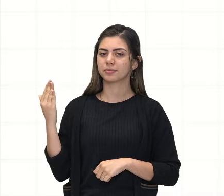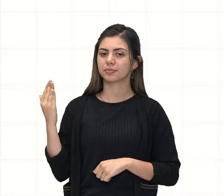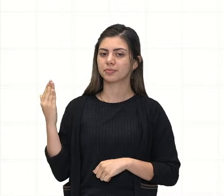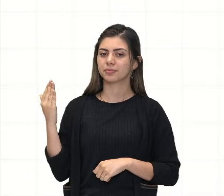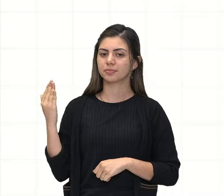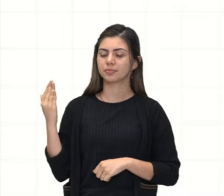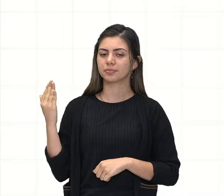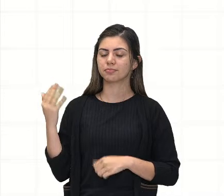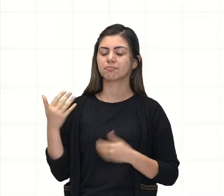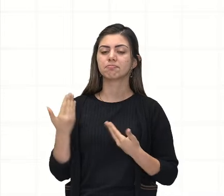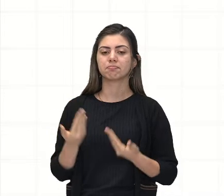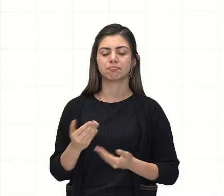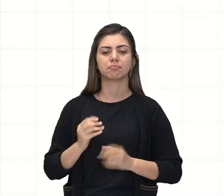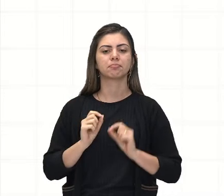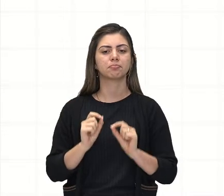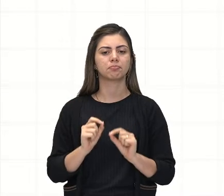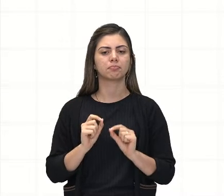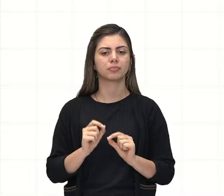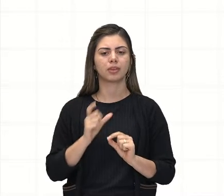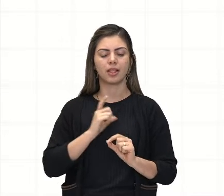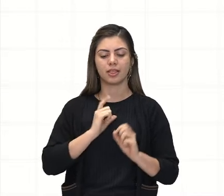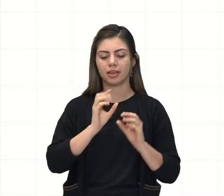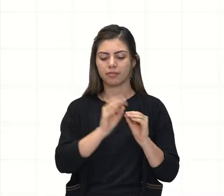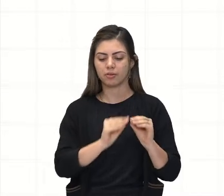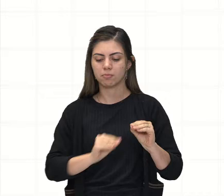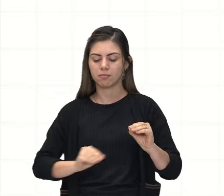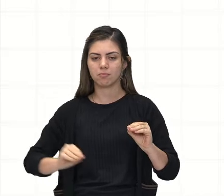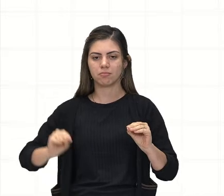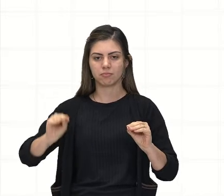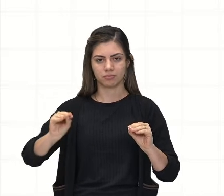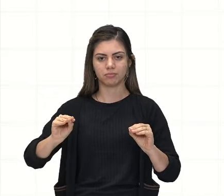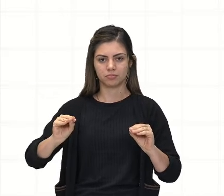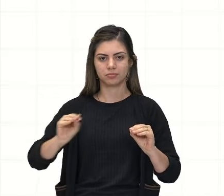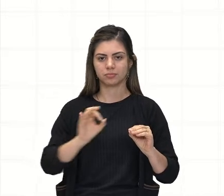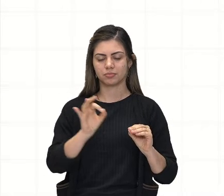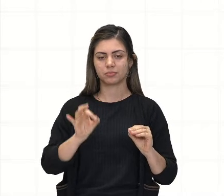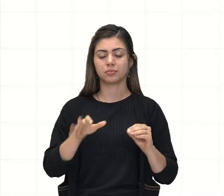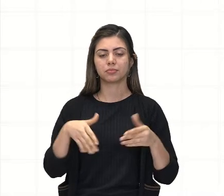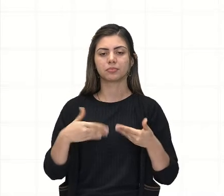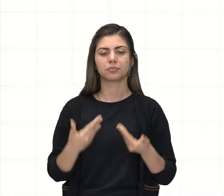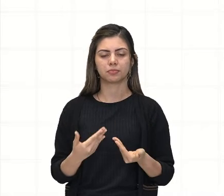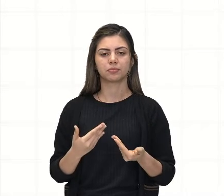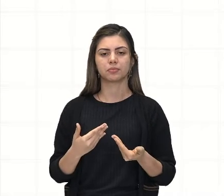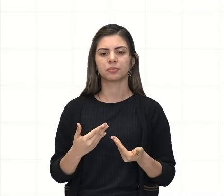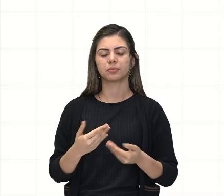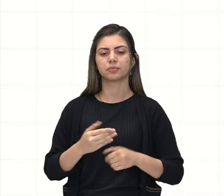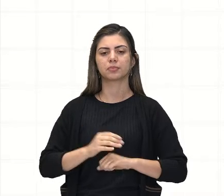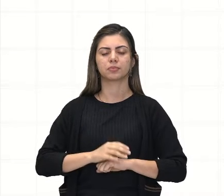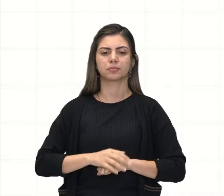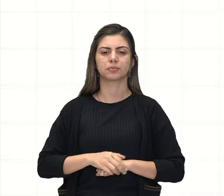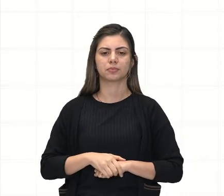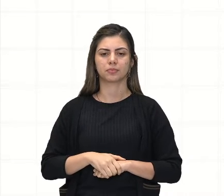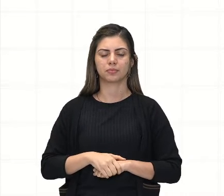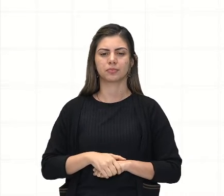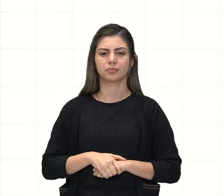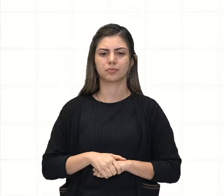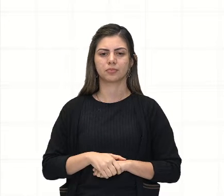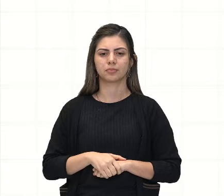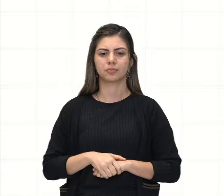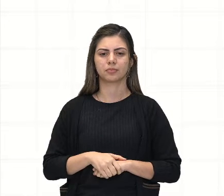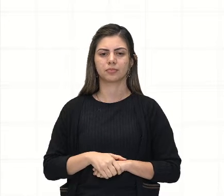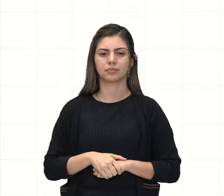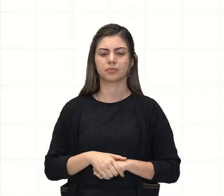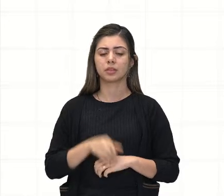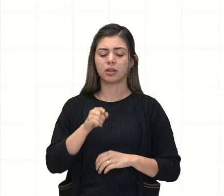E acontece que nessa movimentação, né, para que nós não tenhamos aqui né, não foi